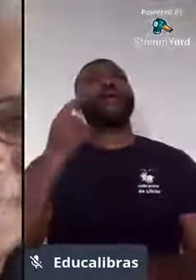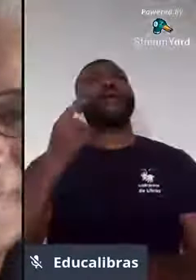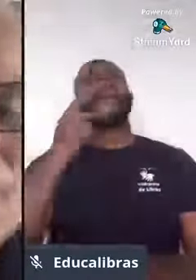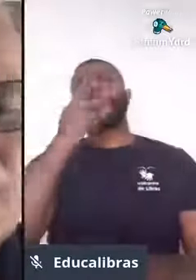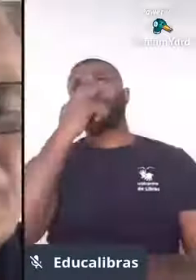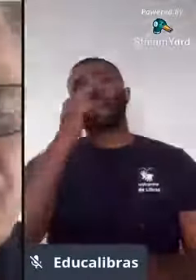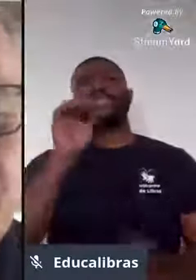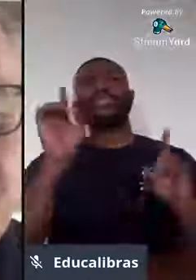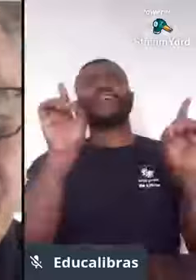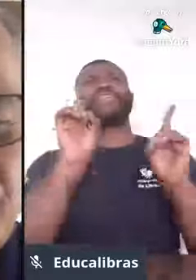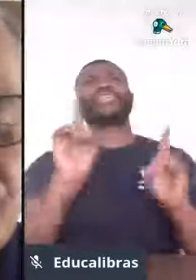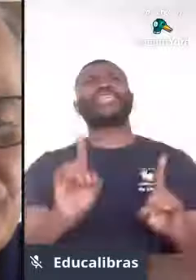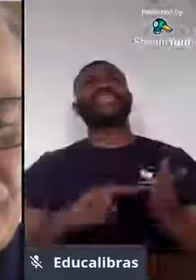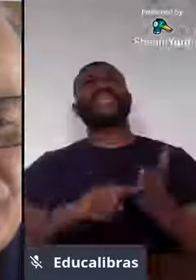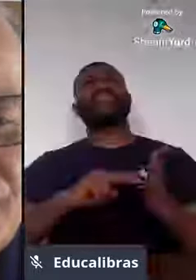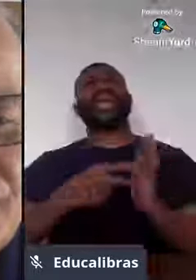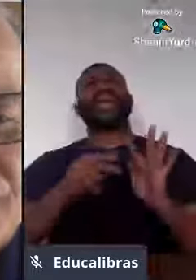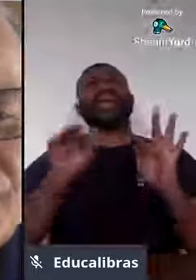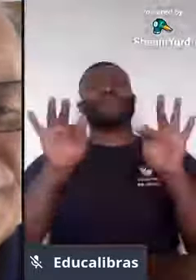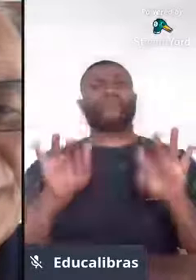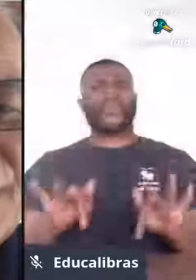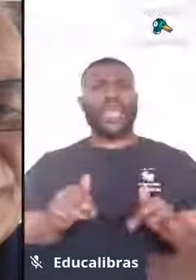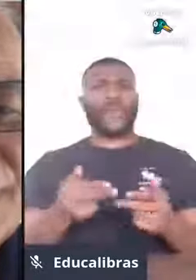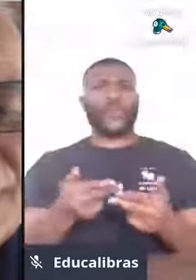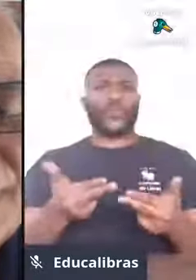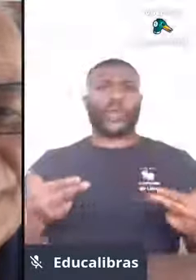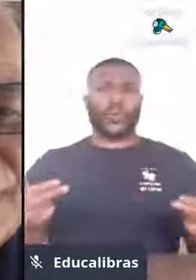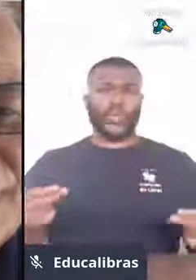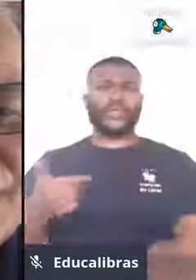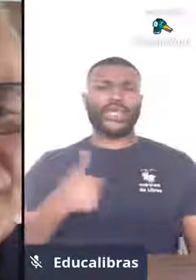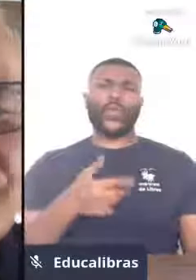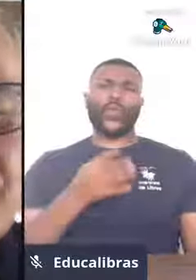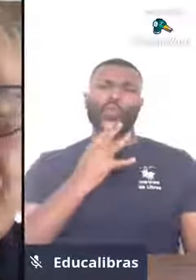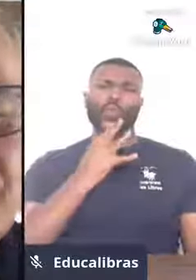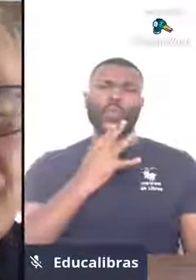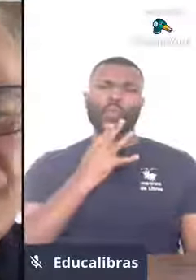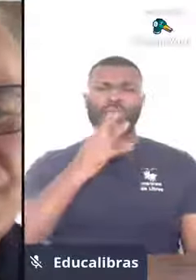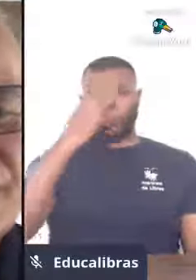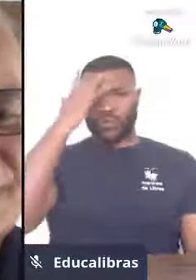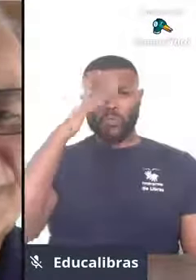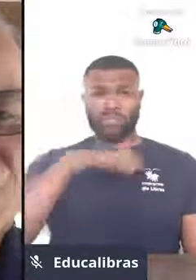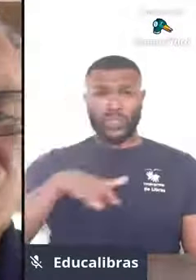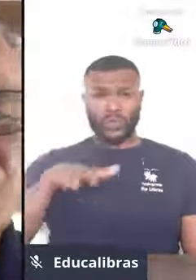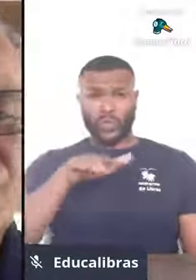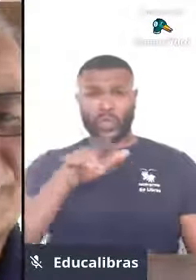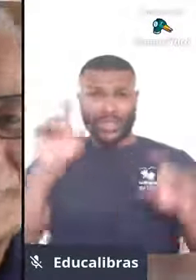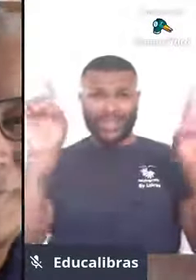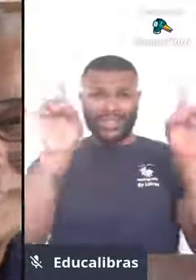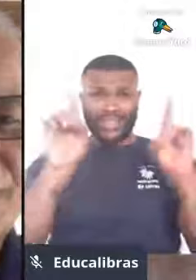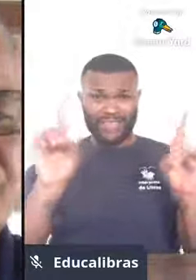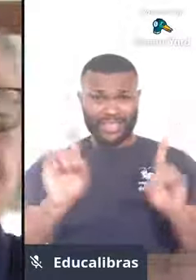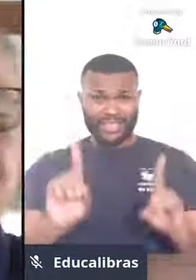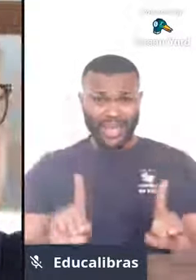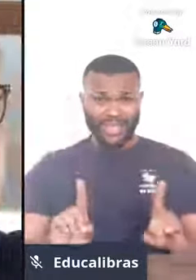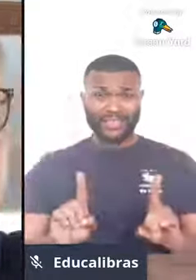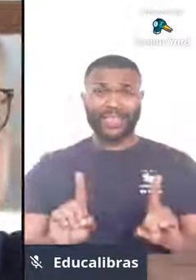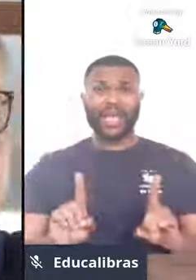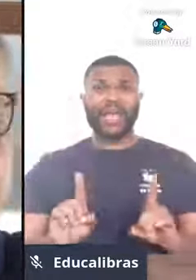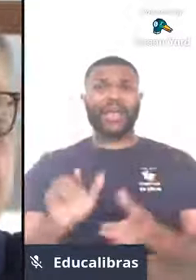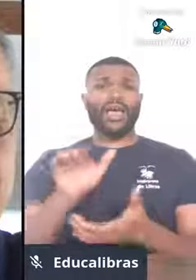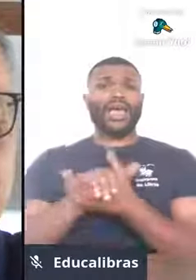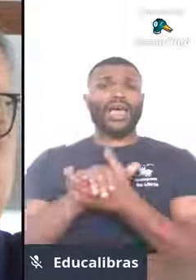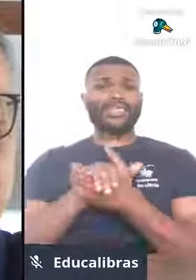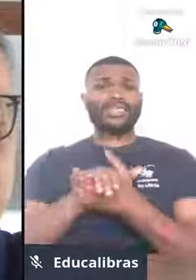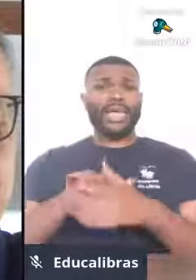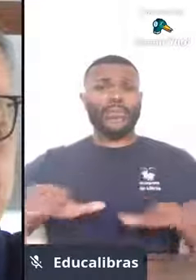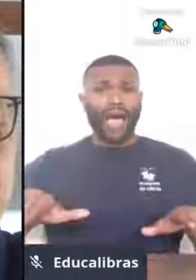muita coisa. Por exemplo, eu conheço muita gente que eu conheço que adquiriu deficiência se separou do